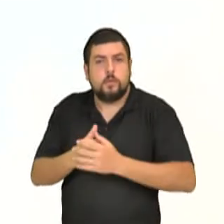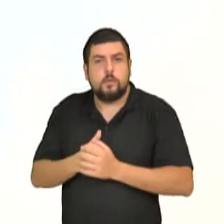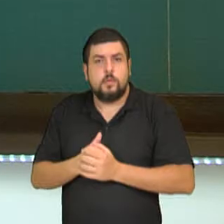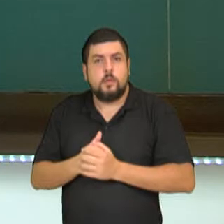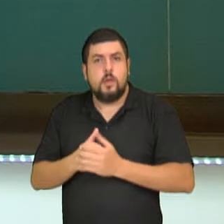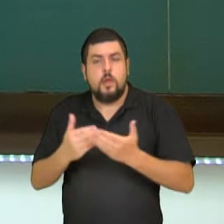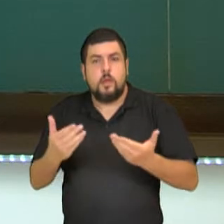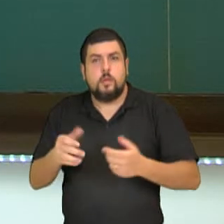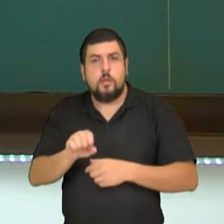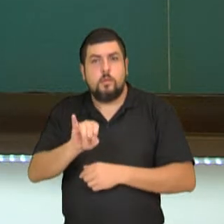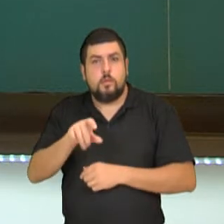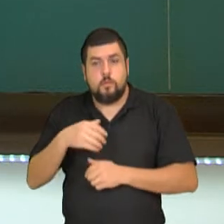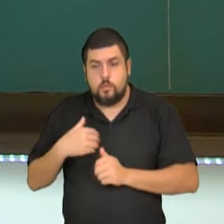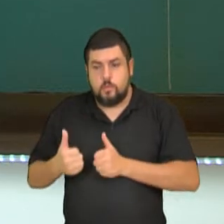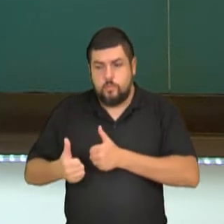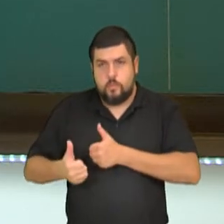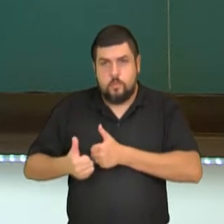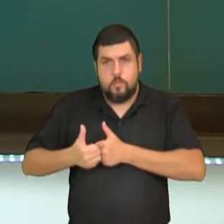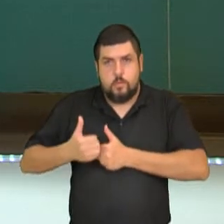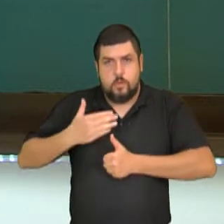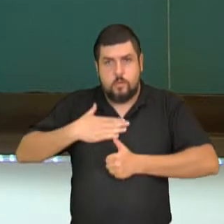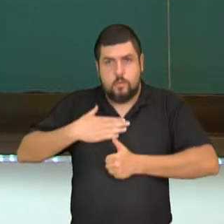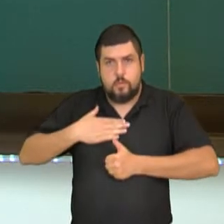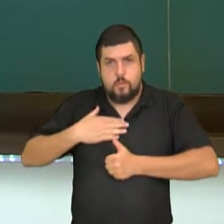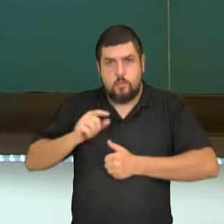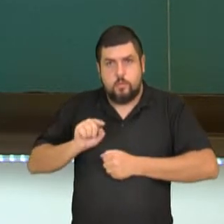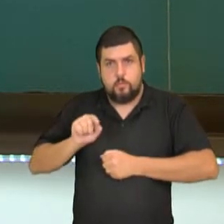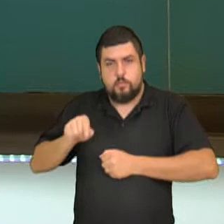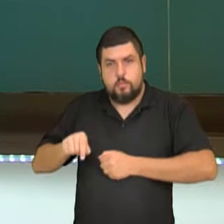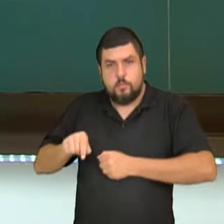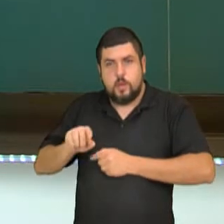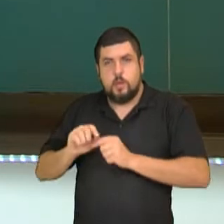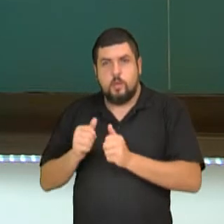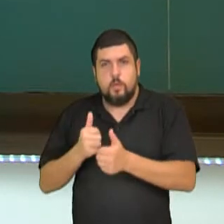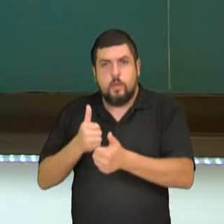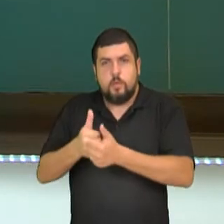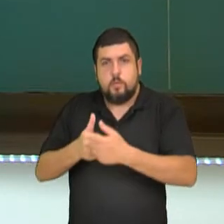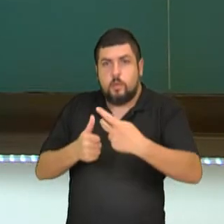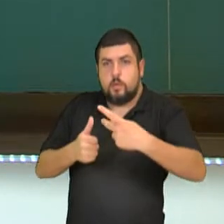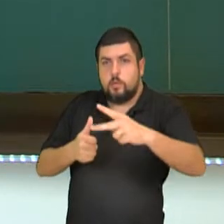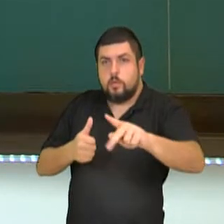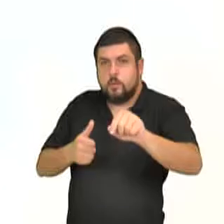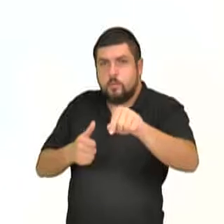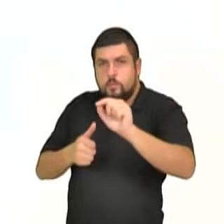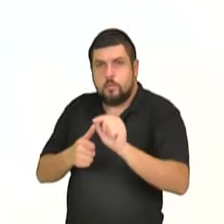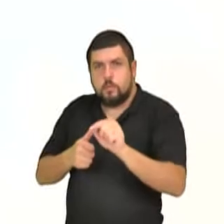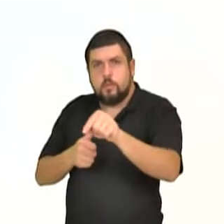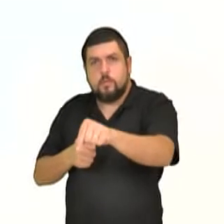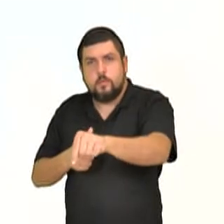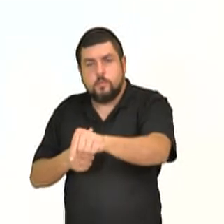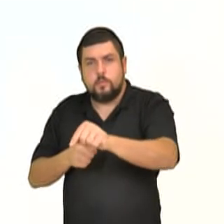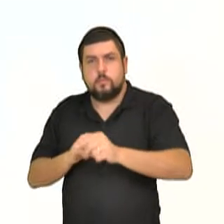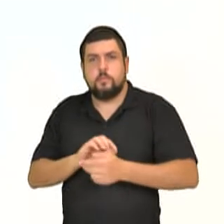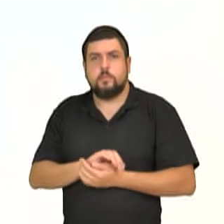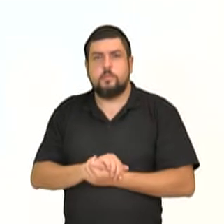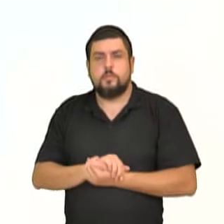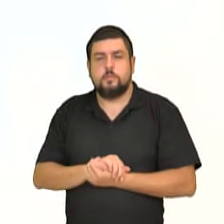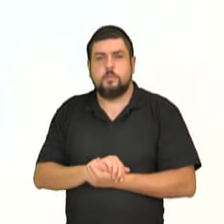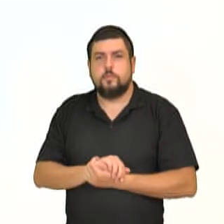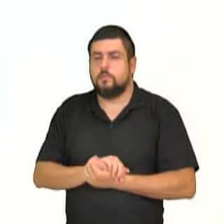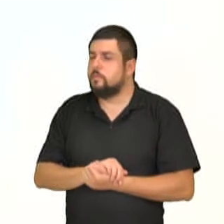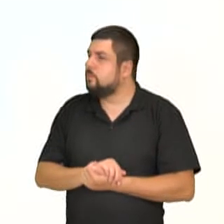usar um desses 4 pronomes demonstrativos aí. Exemplo, esses primeiros meses foram